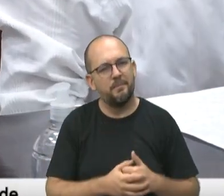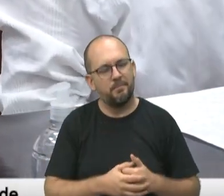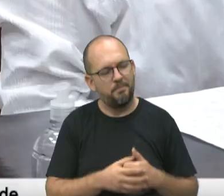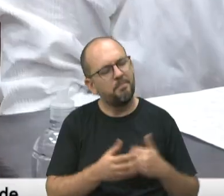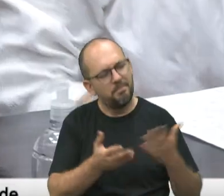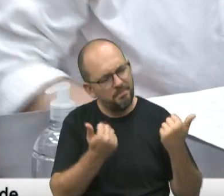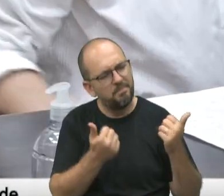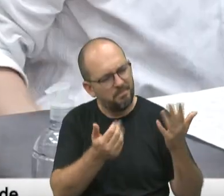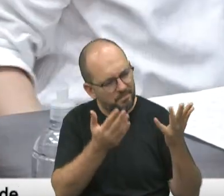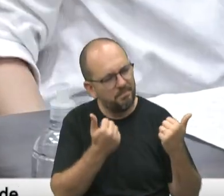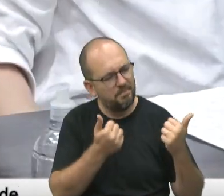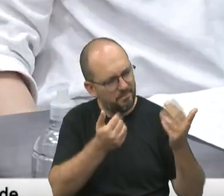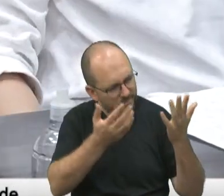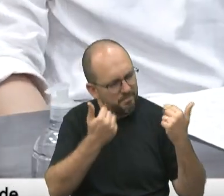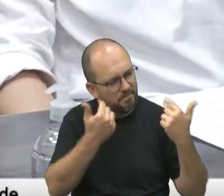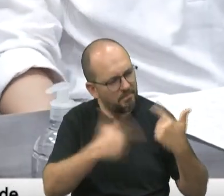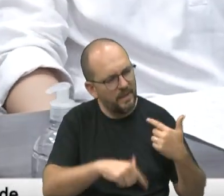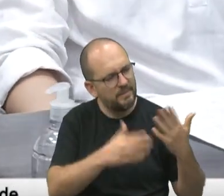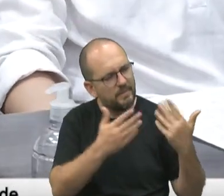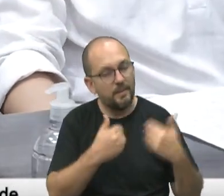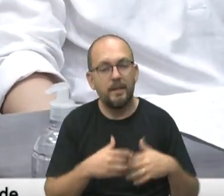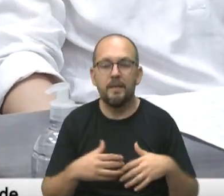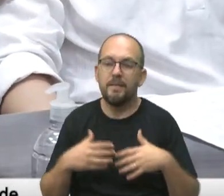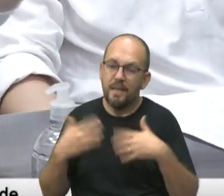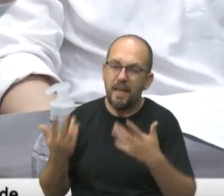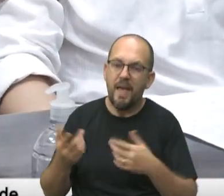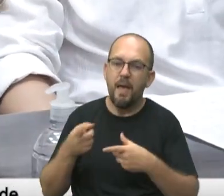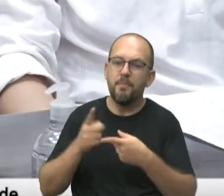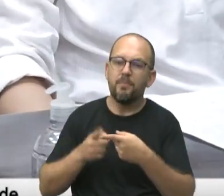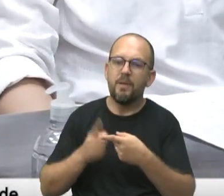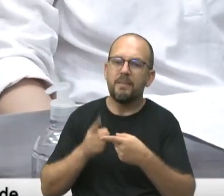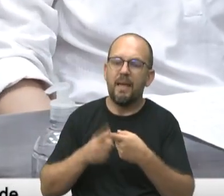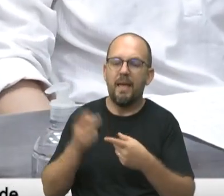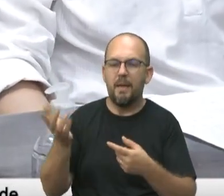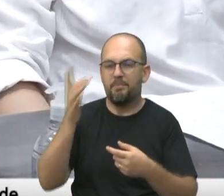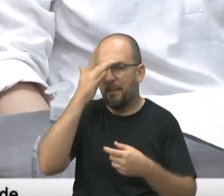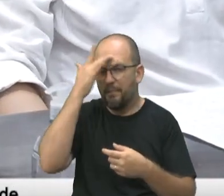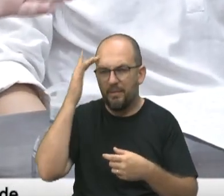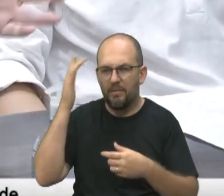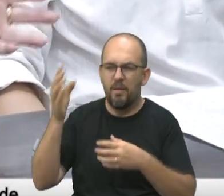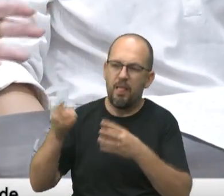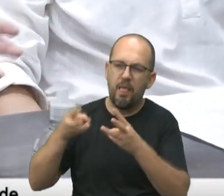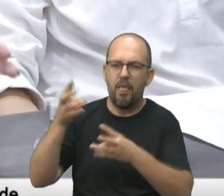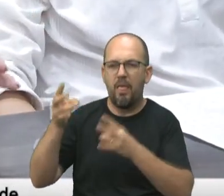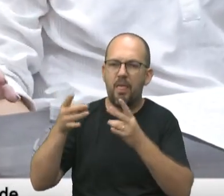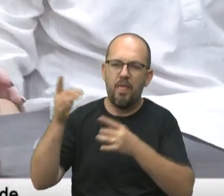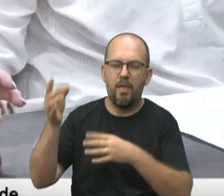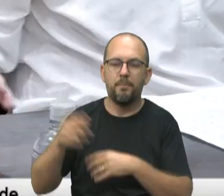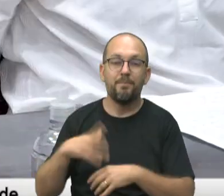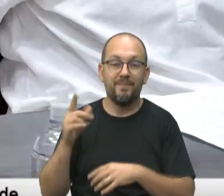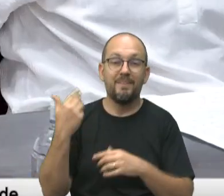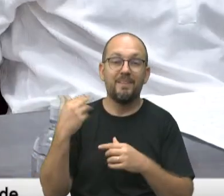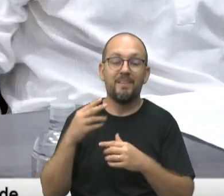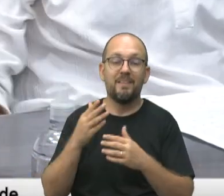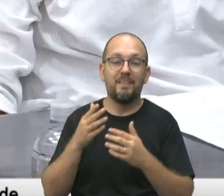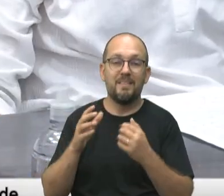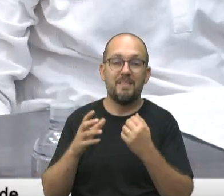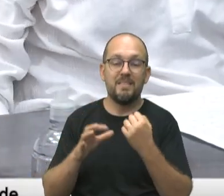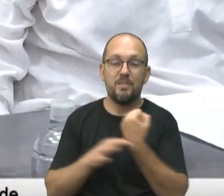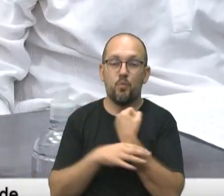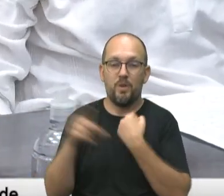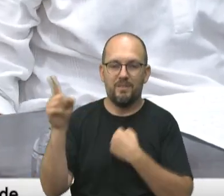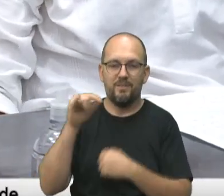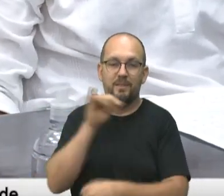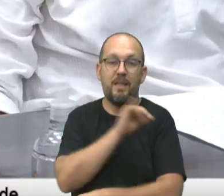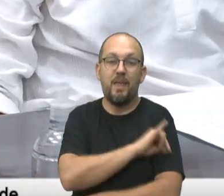né? Elaborem. Não, porque, veja, a pessoa, eu falei, gente, questão de segurança, tinha acabado de acontecer no Rio de Janeiro